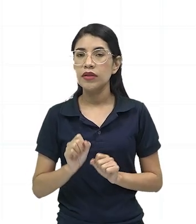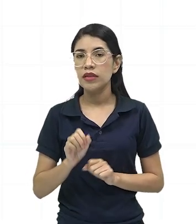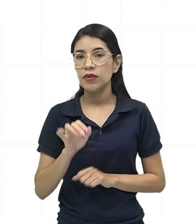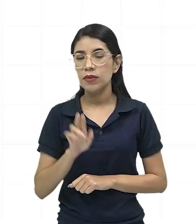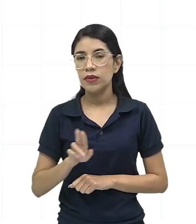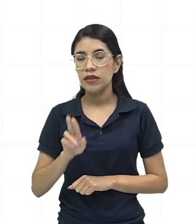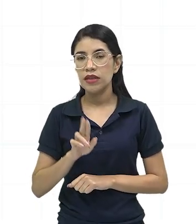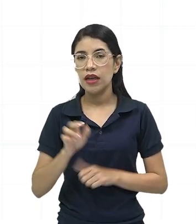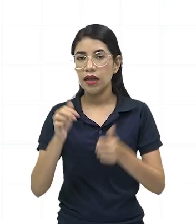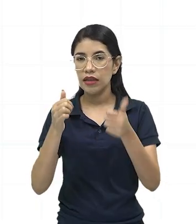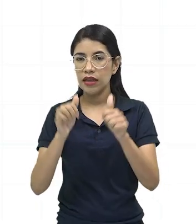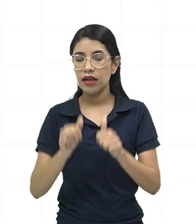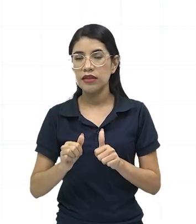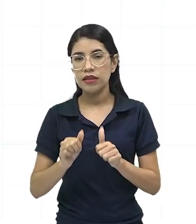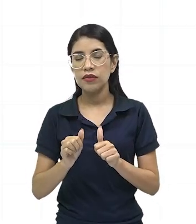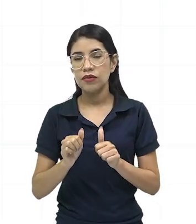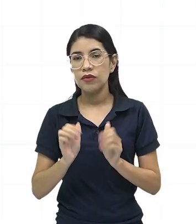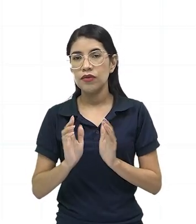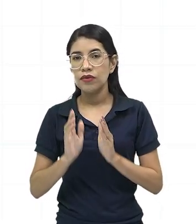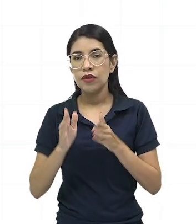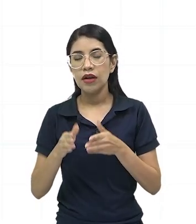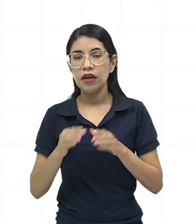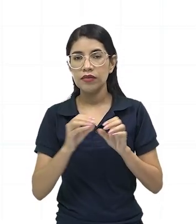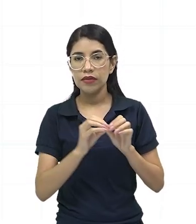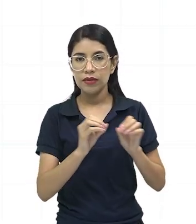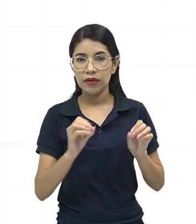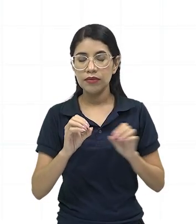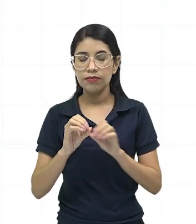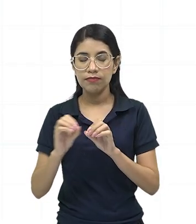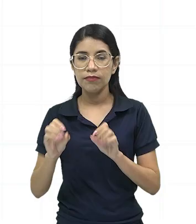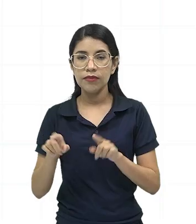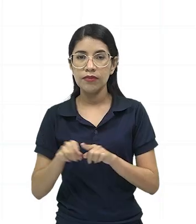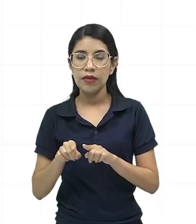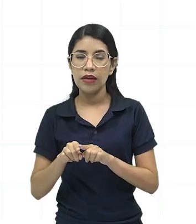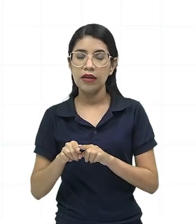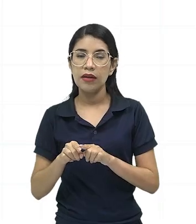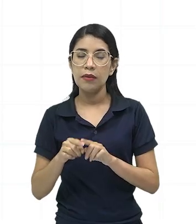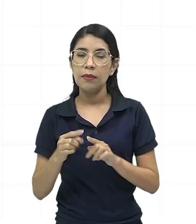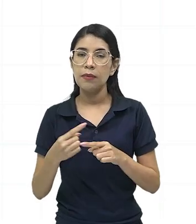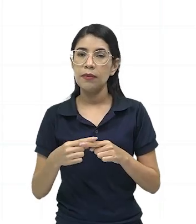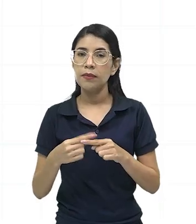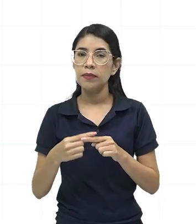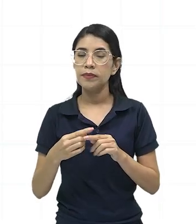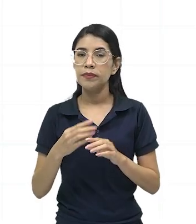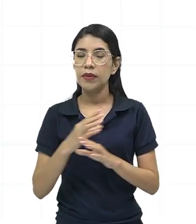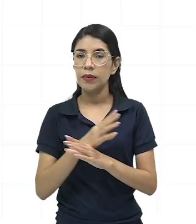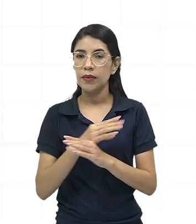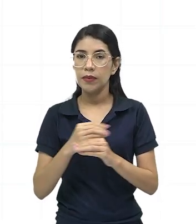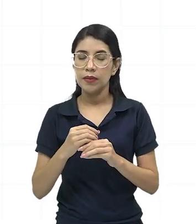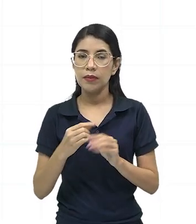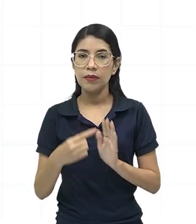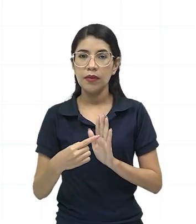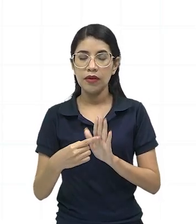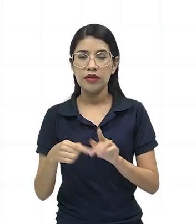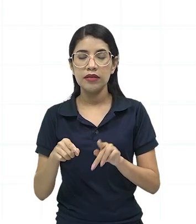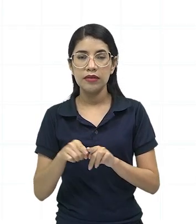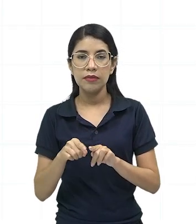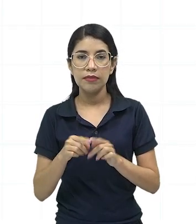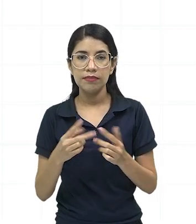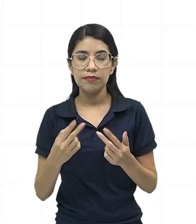fazer a análise específica das orações. É porque essas conjunções indicam também essas condições,